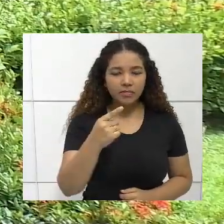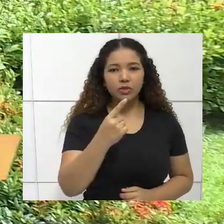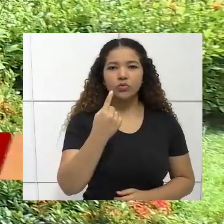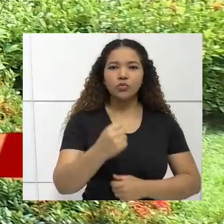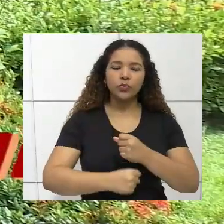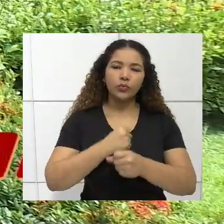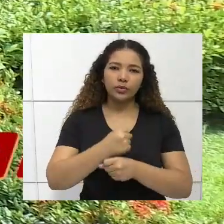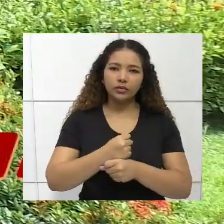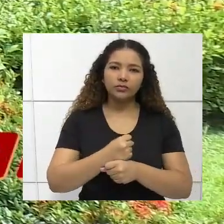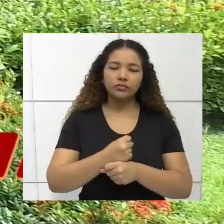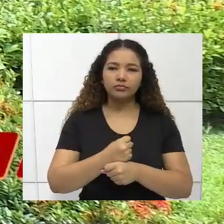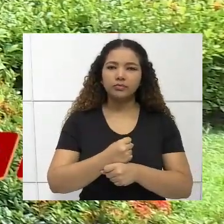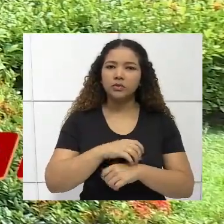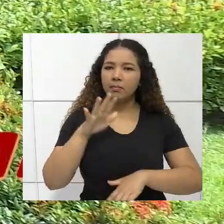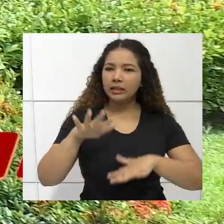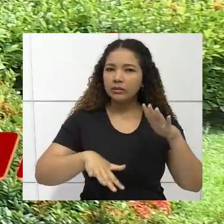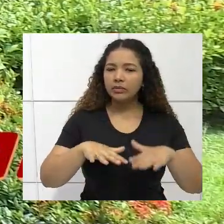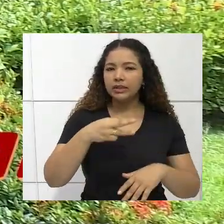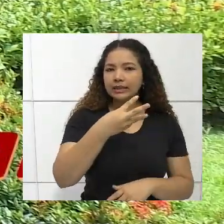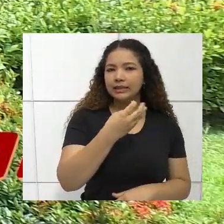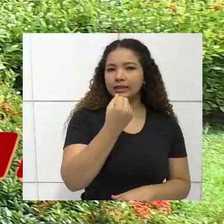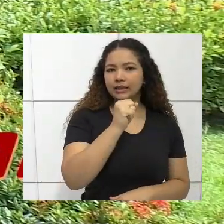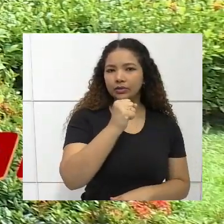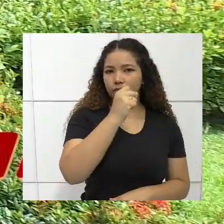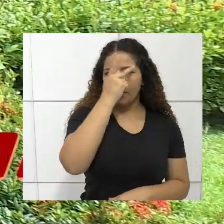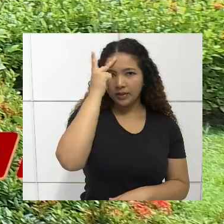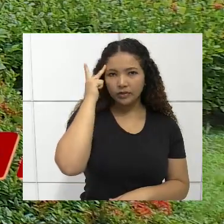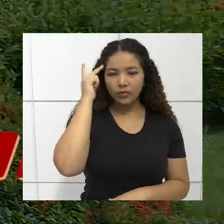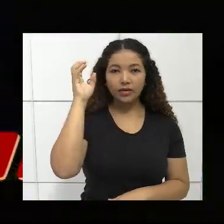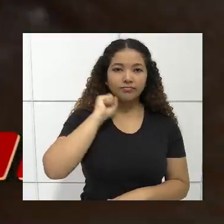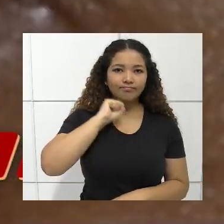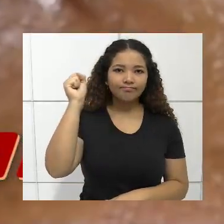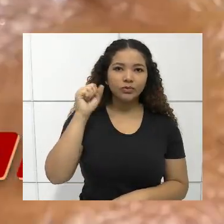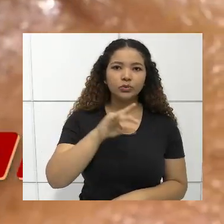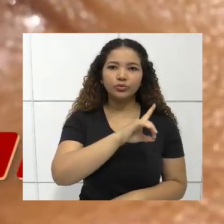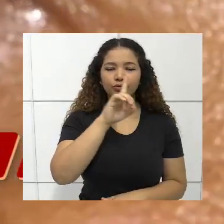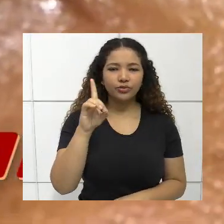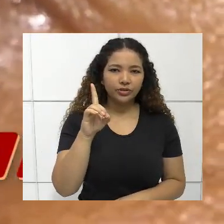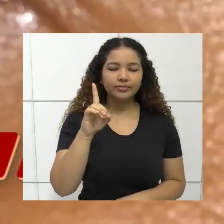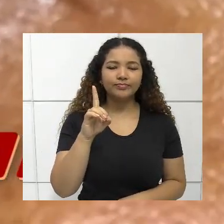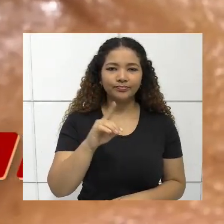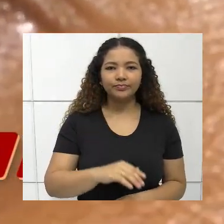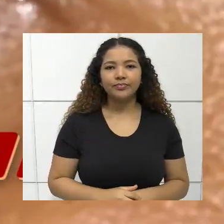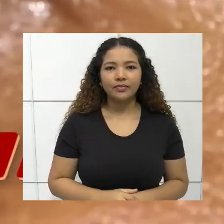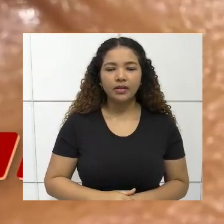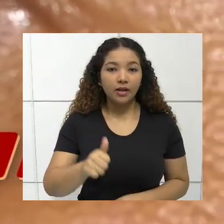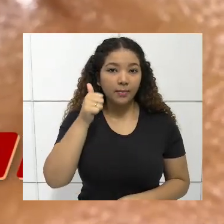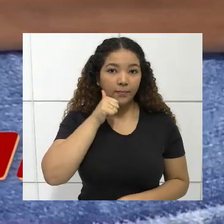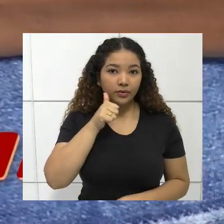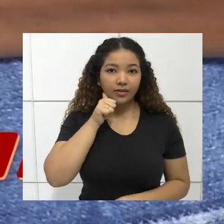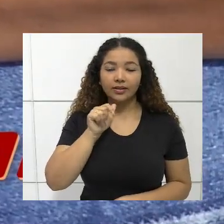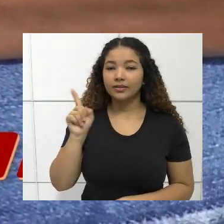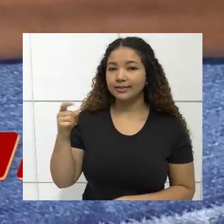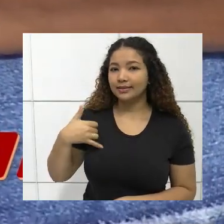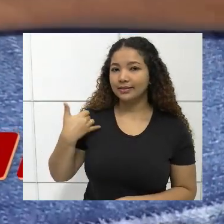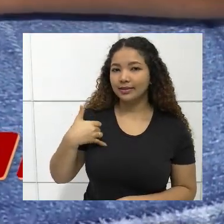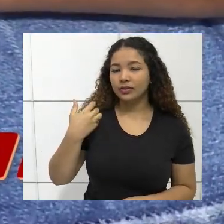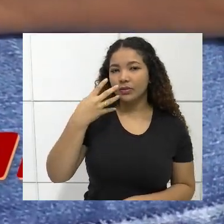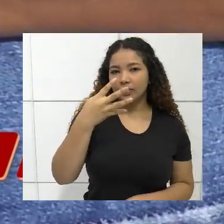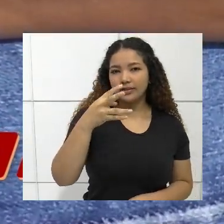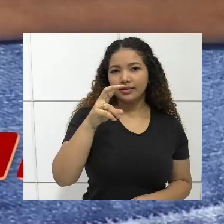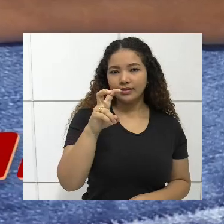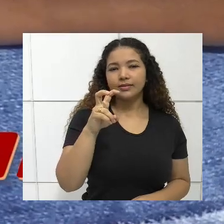média 38 pessoas cometem suicídio por dia. Uma mulher de 45 anos conversou com